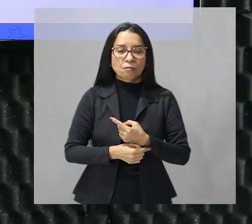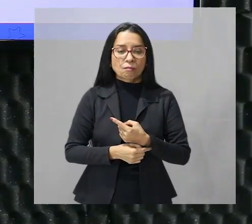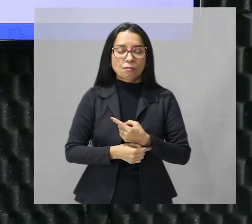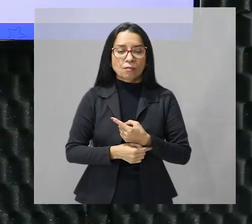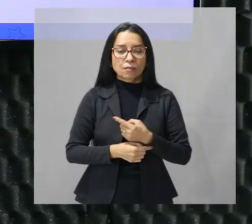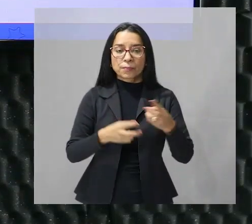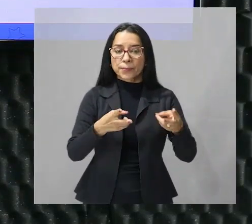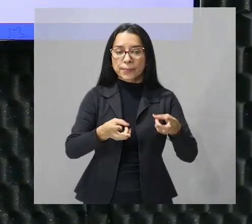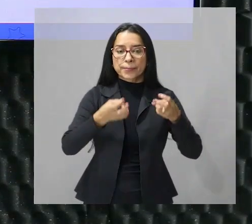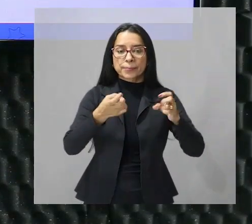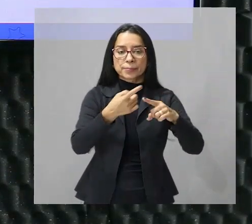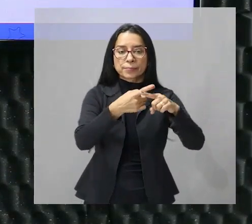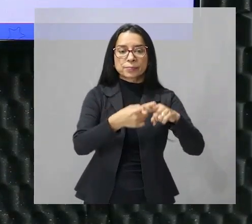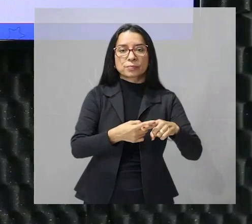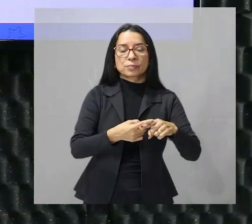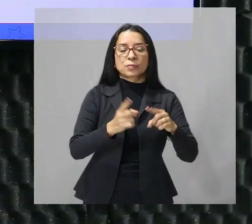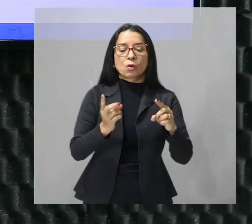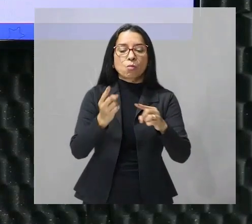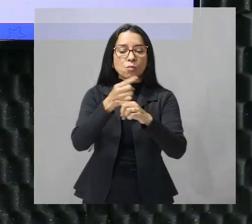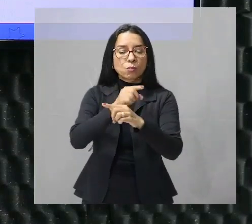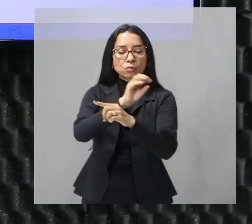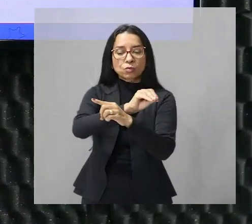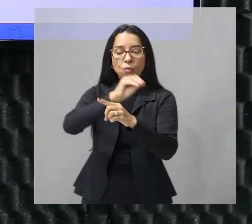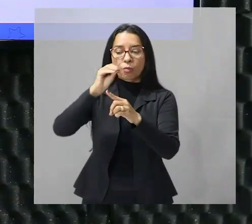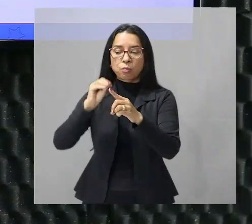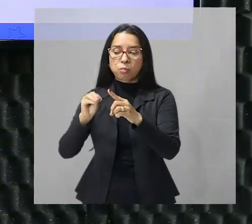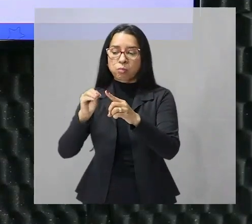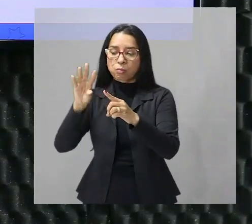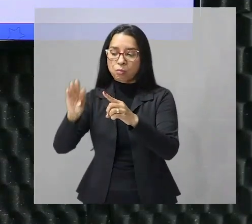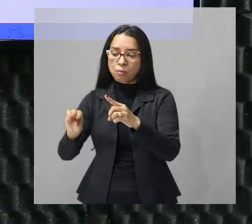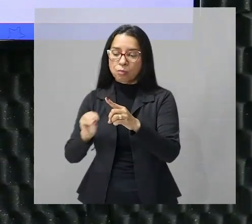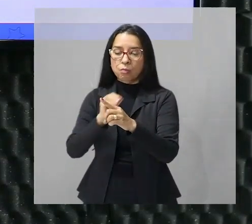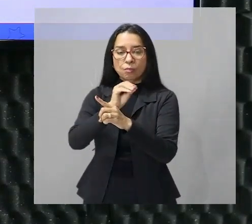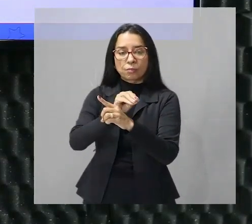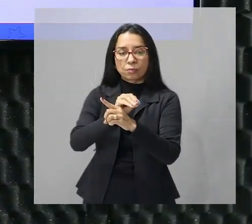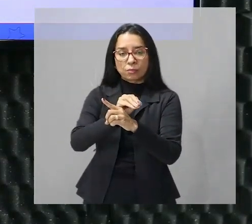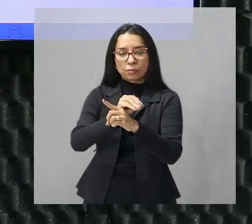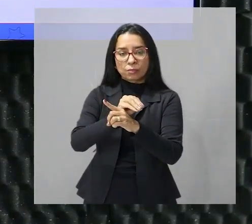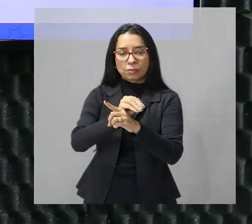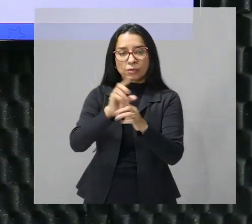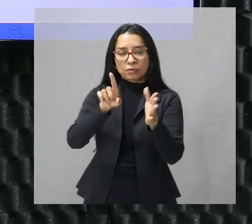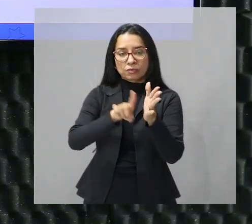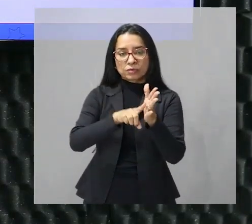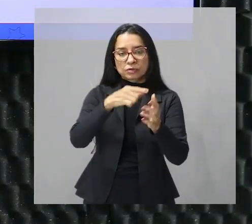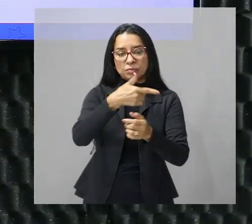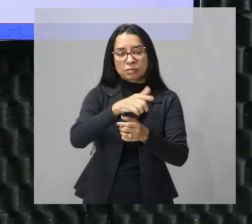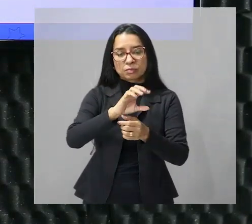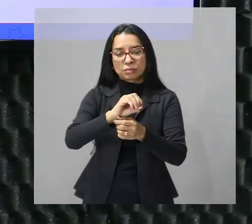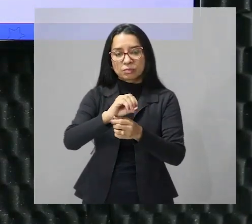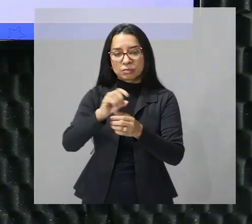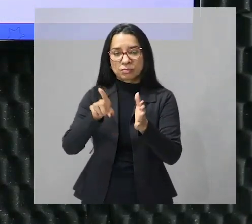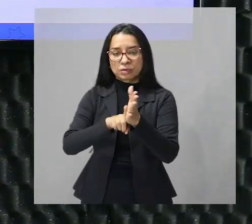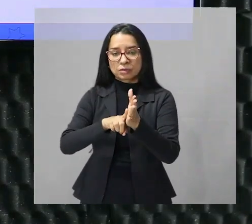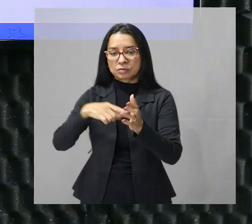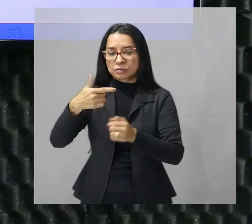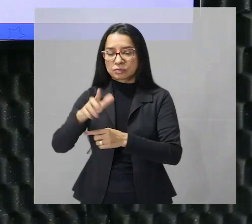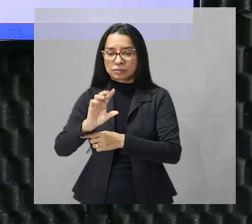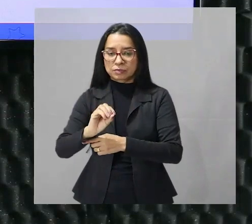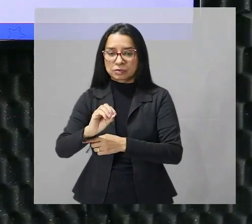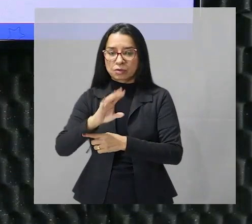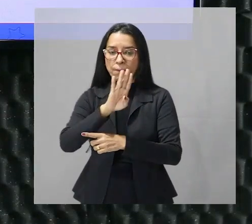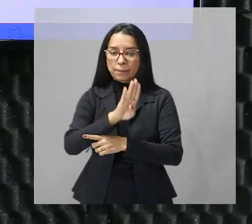aqui, né, dá 20, mudou de membro, mudou de sinal, então eu vou fazer 20 menos 20, logo esse B vai zerar,